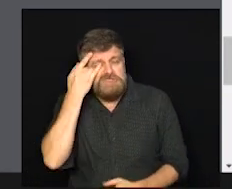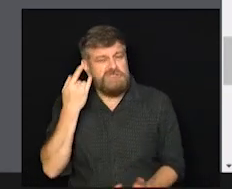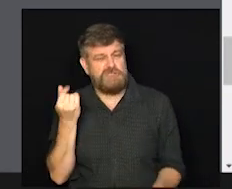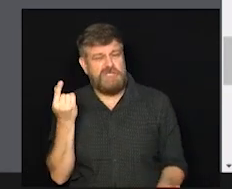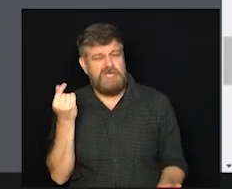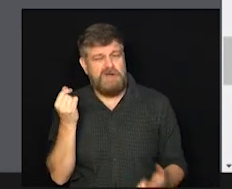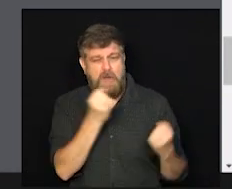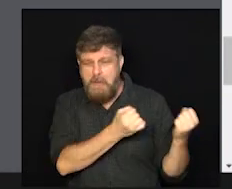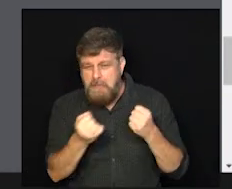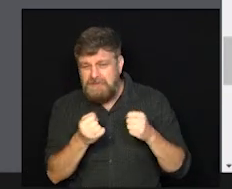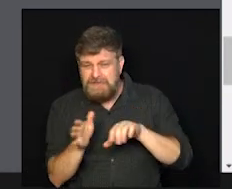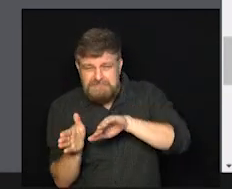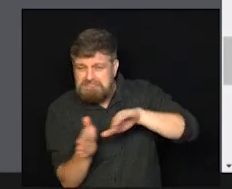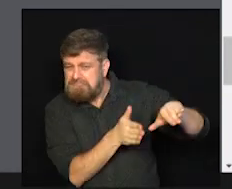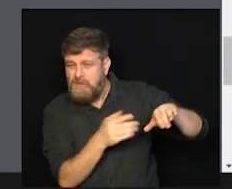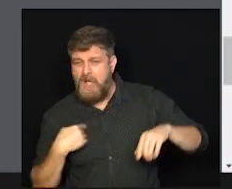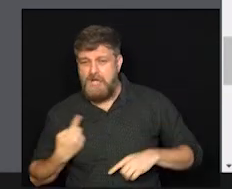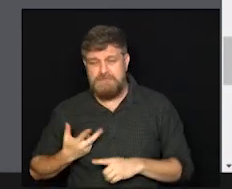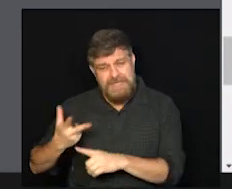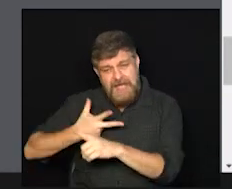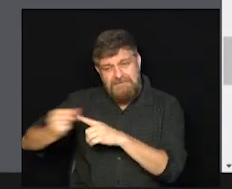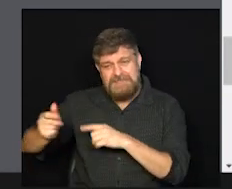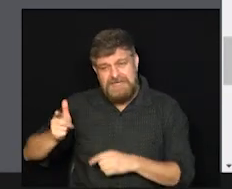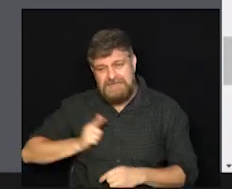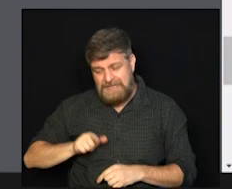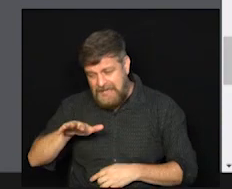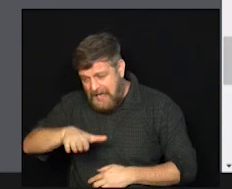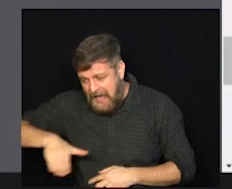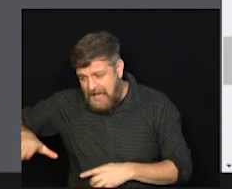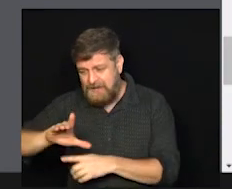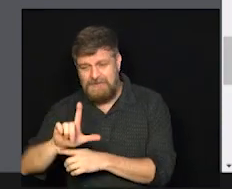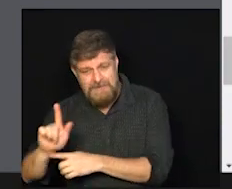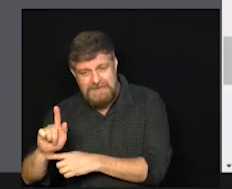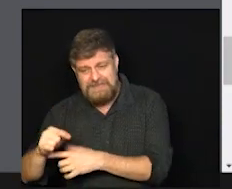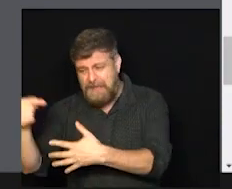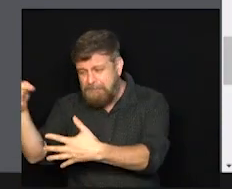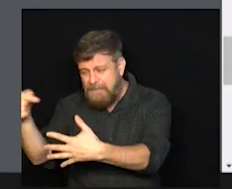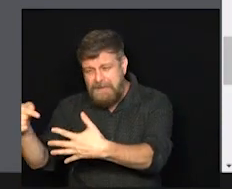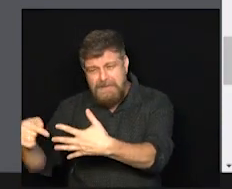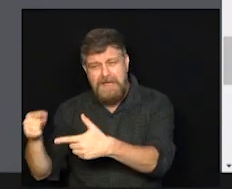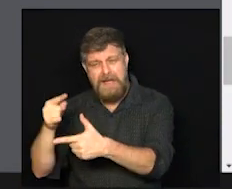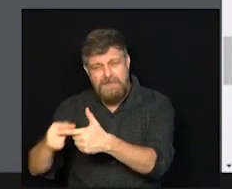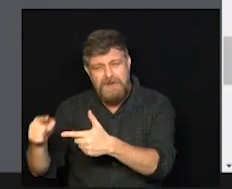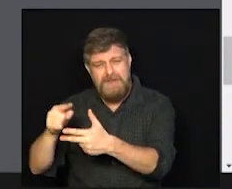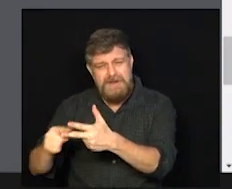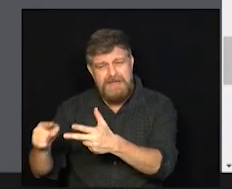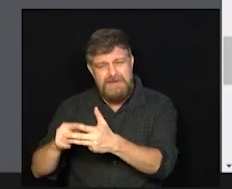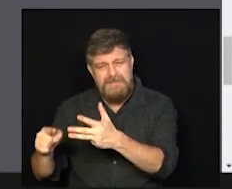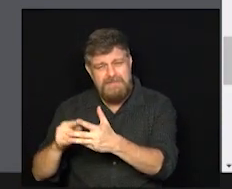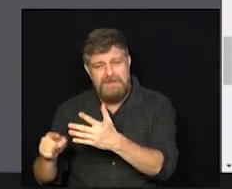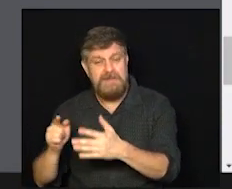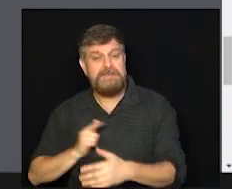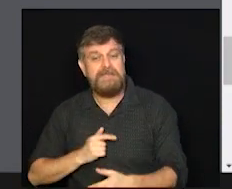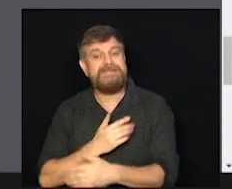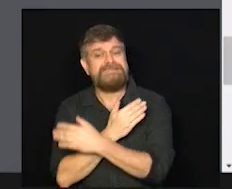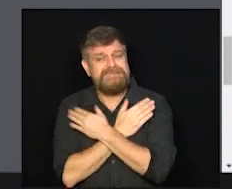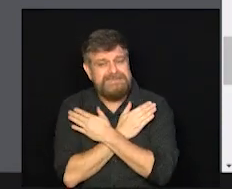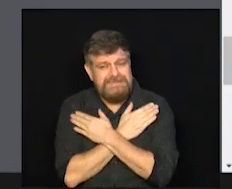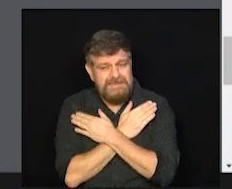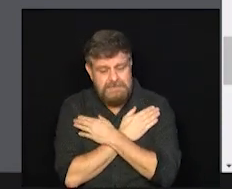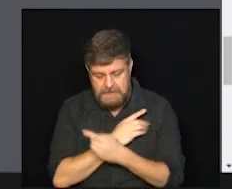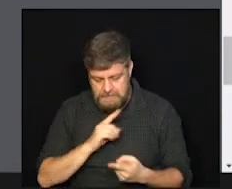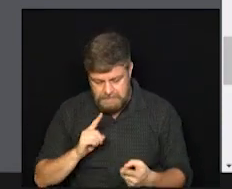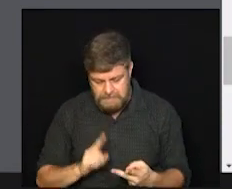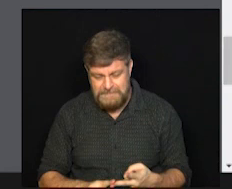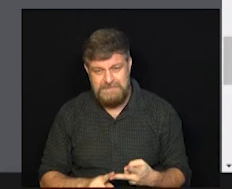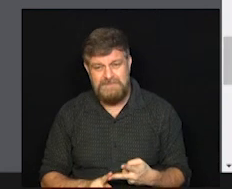precisamos superar questões localizadas do Campo Grande. E assim se torna unívoca. Desemprego. Esse